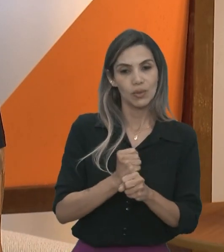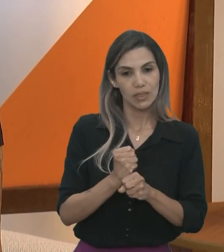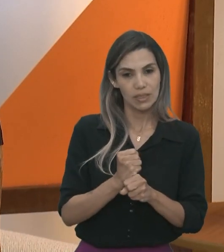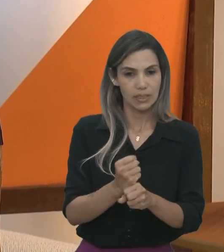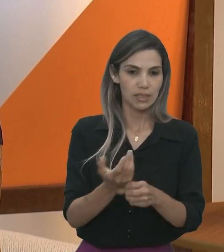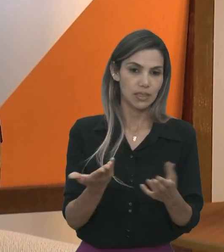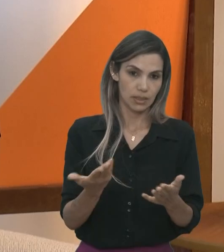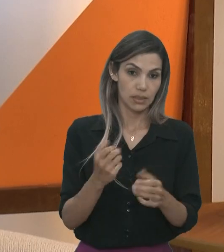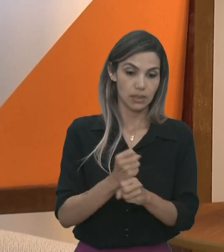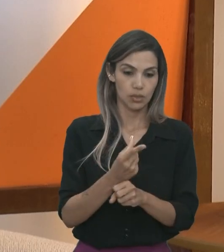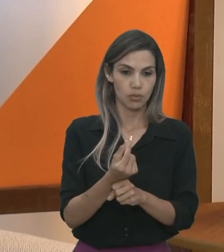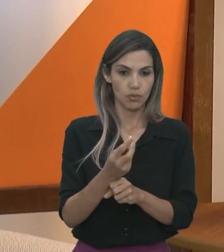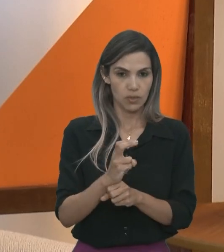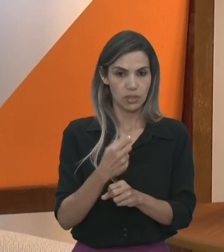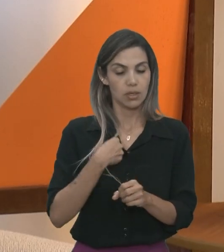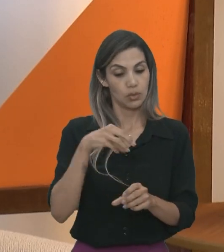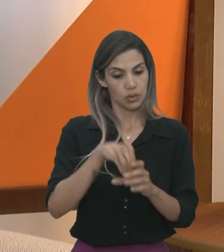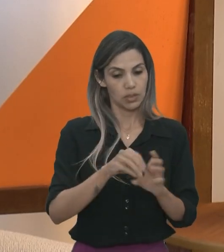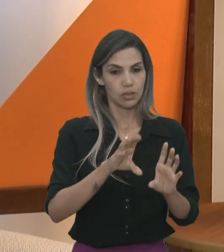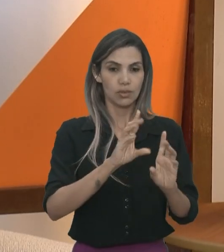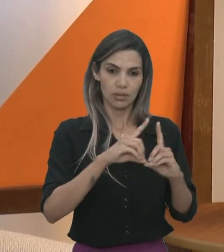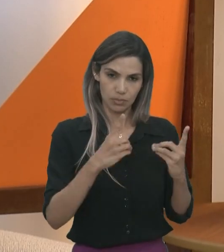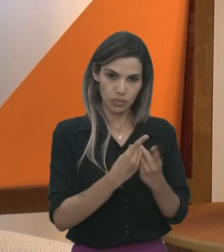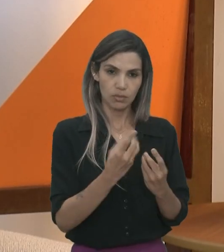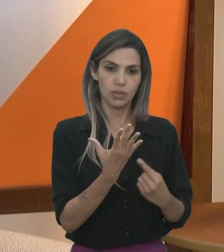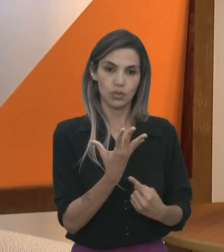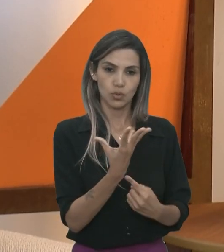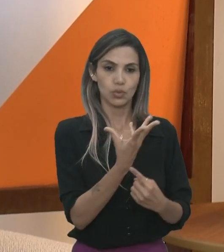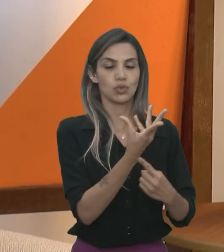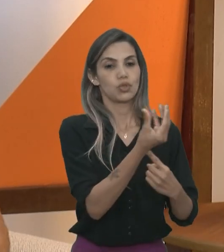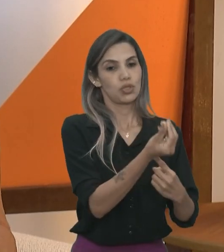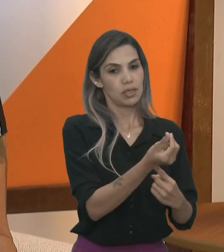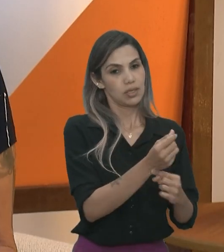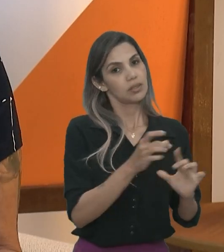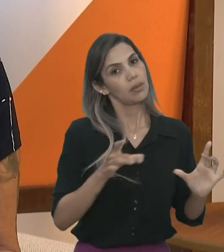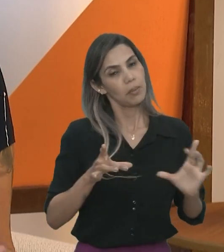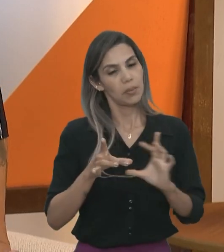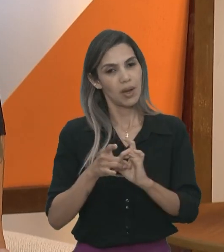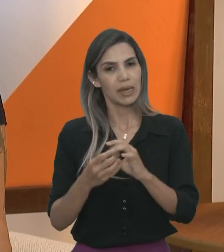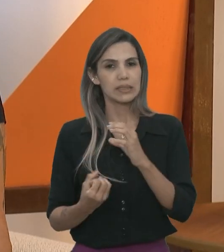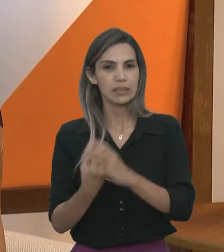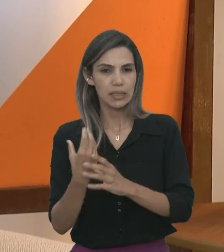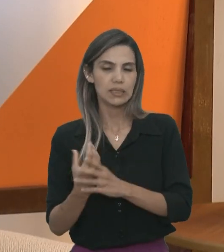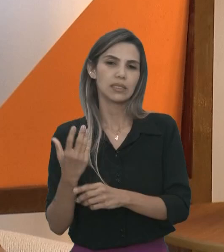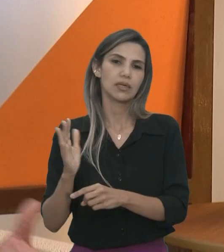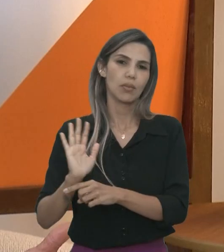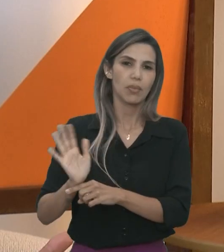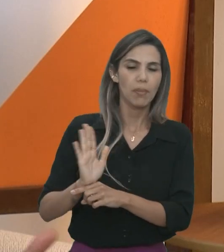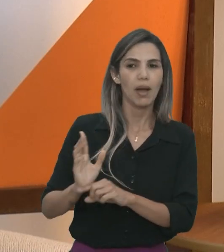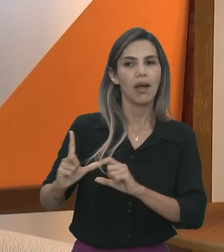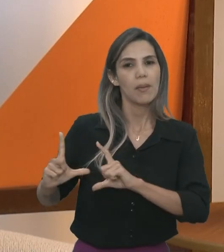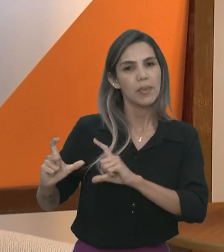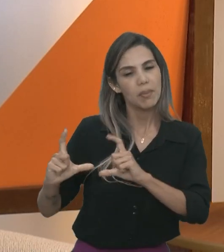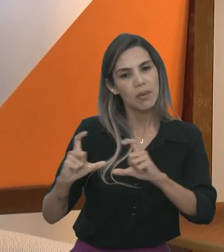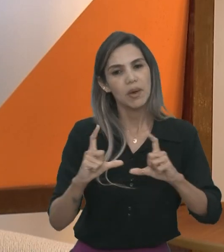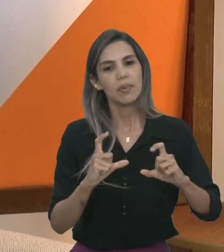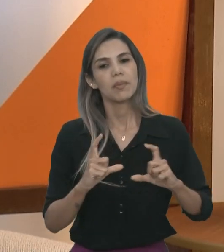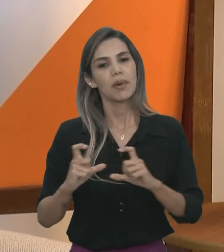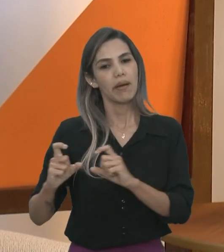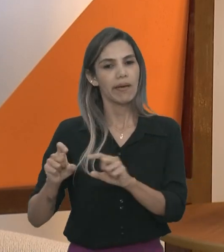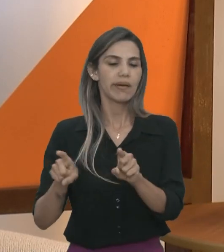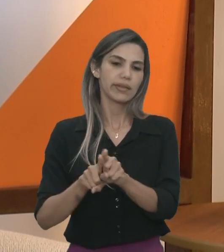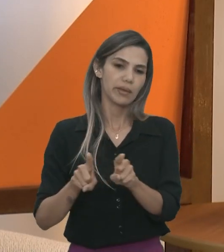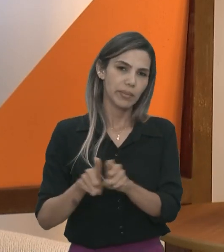dizer, no departamento de artes e sempre conciliando as produções cinematográficas, fotográficas, né? Eu